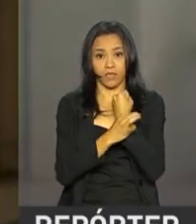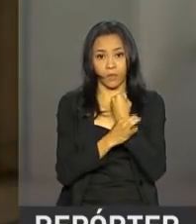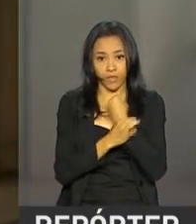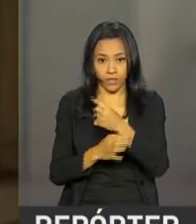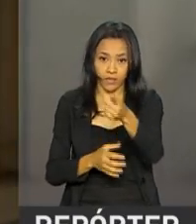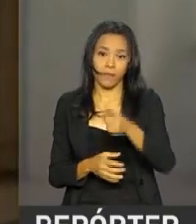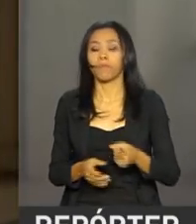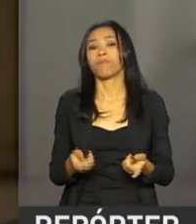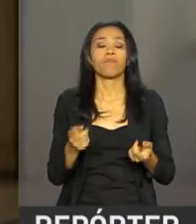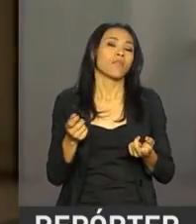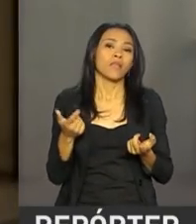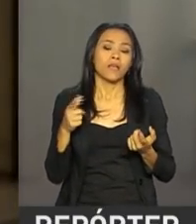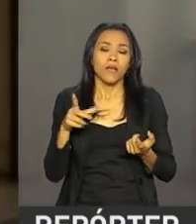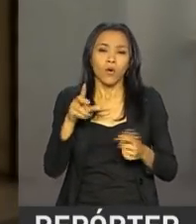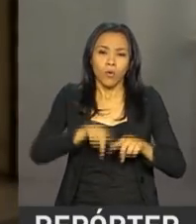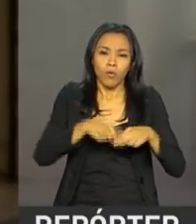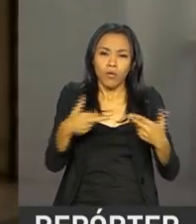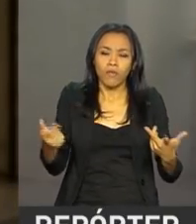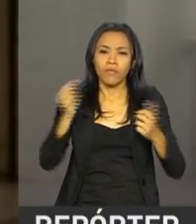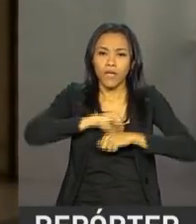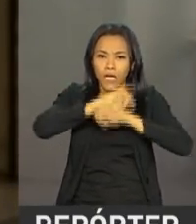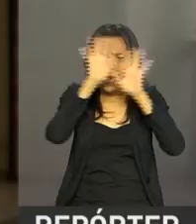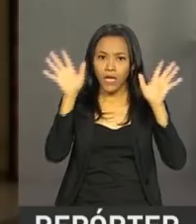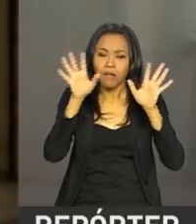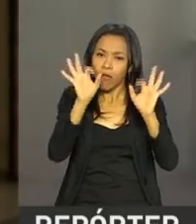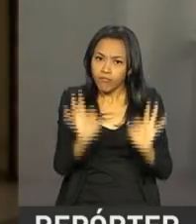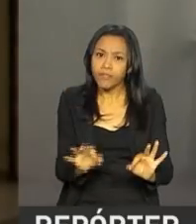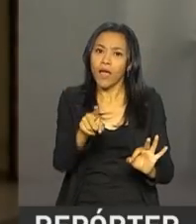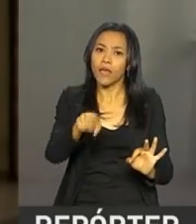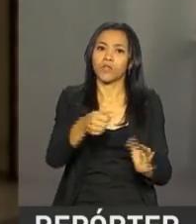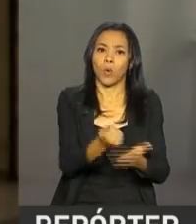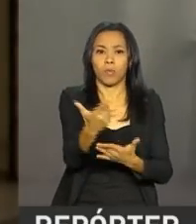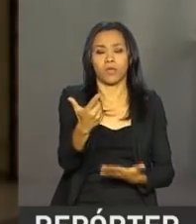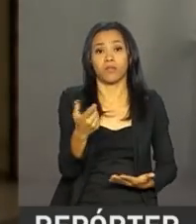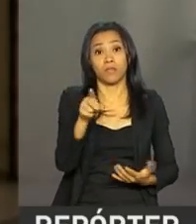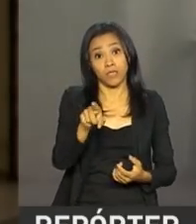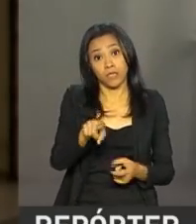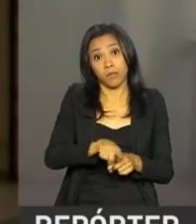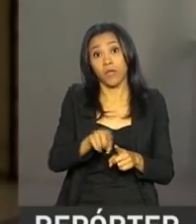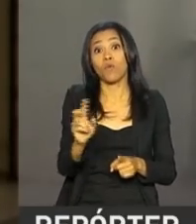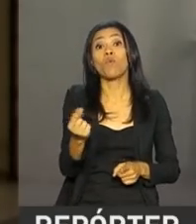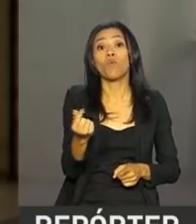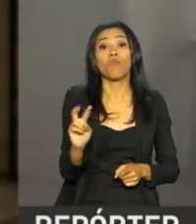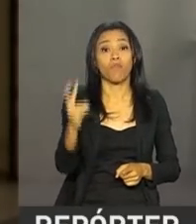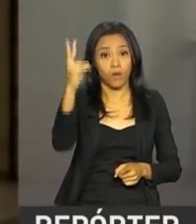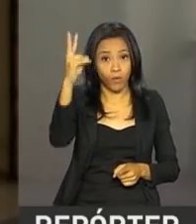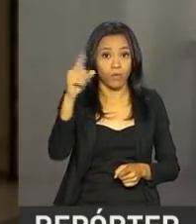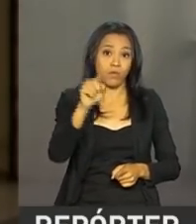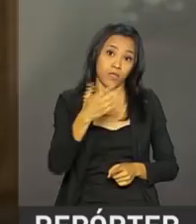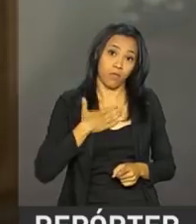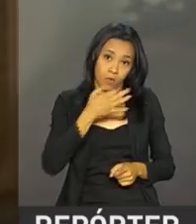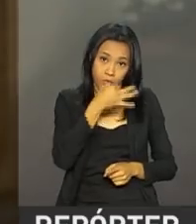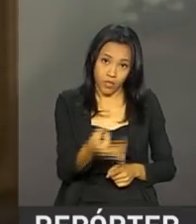uma segurança maior o produto fica mais visível realmente que é aquilo que nós estamos comprando e referente ao valor fica mais específico na